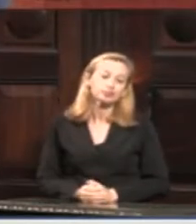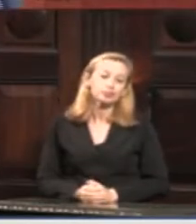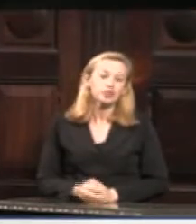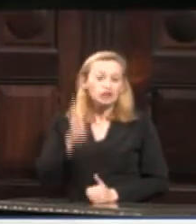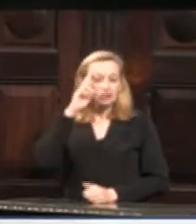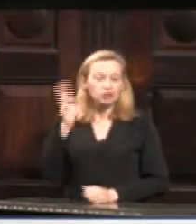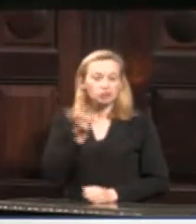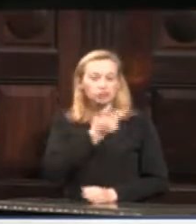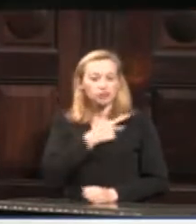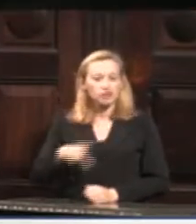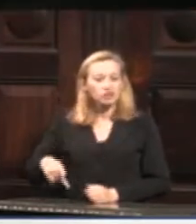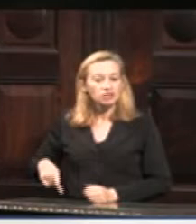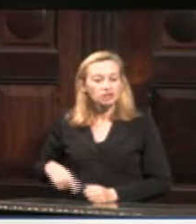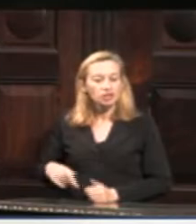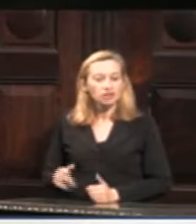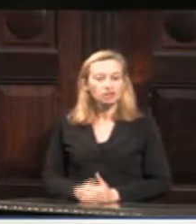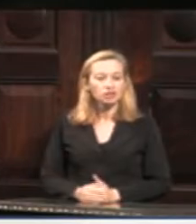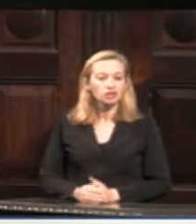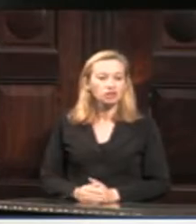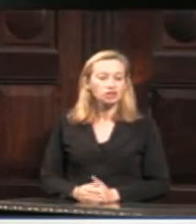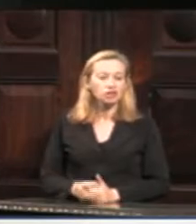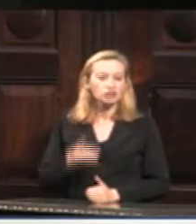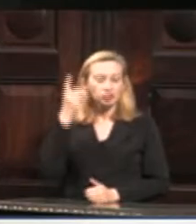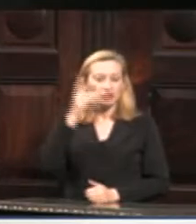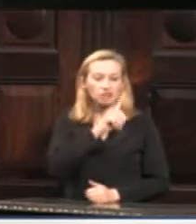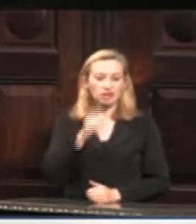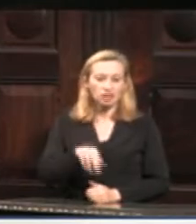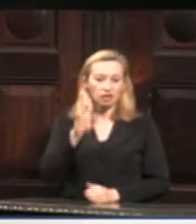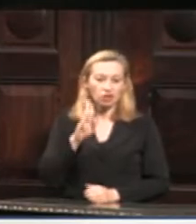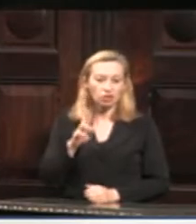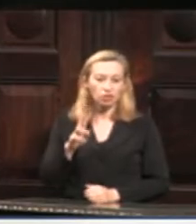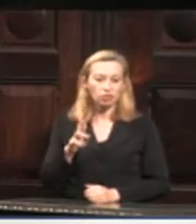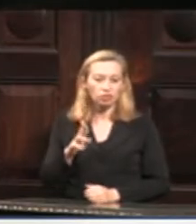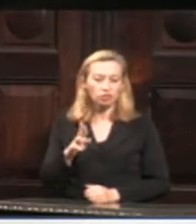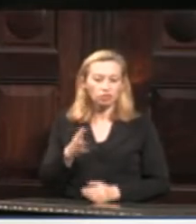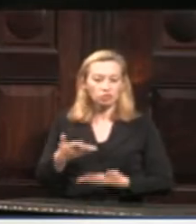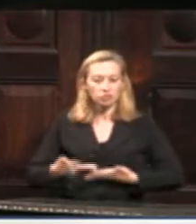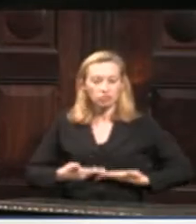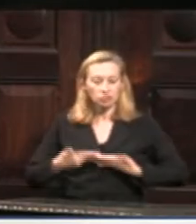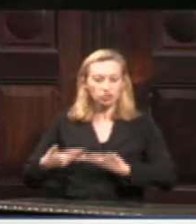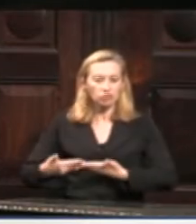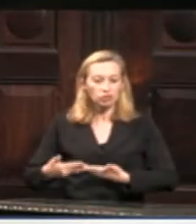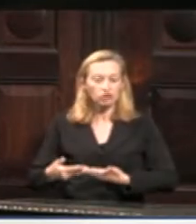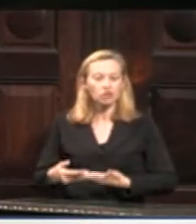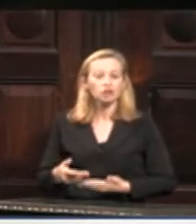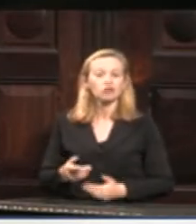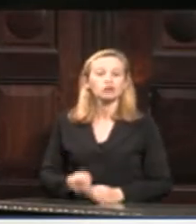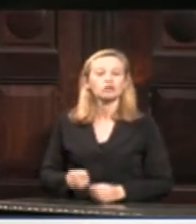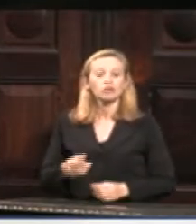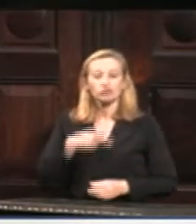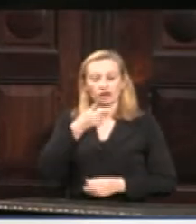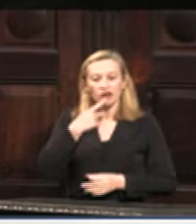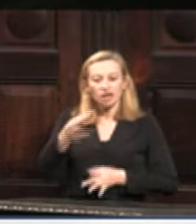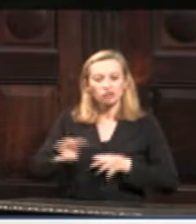Senhor presidente, por designação do deputado Zaqueu Teixeira, presidente da comissão, emito aqui o parecer ao